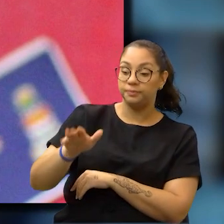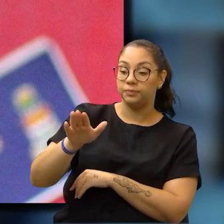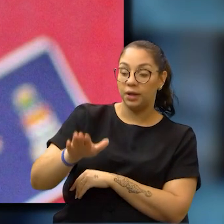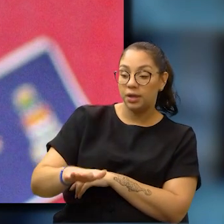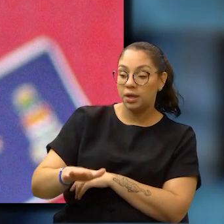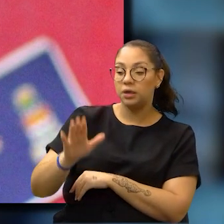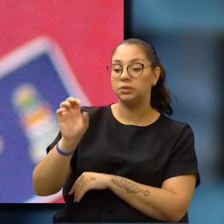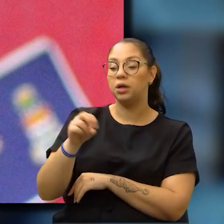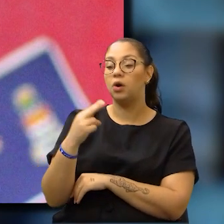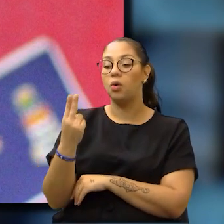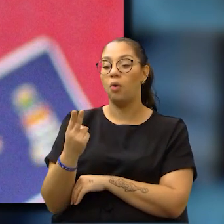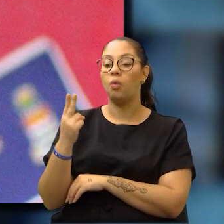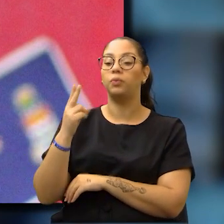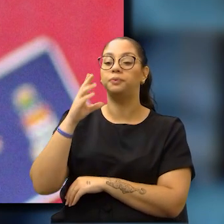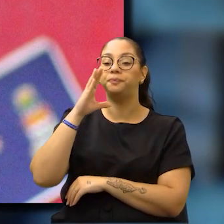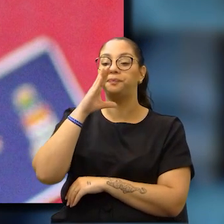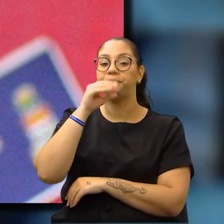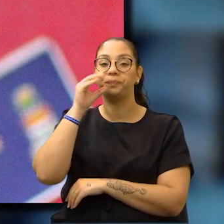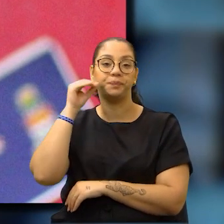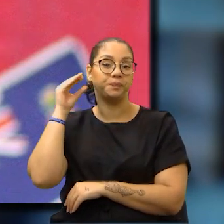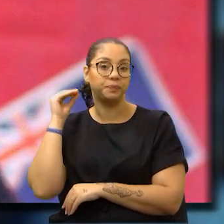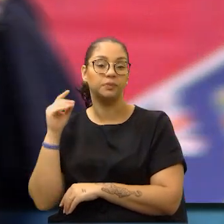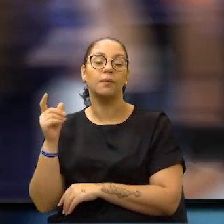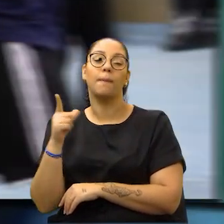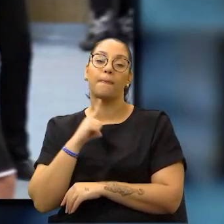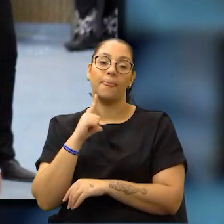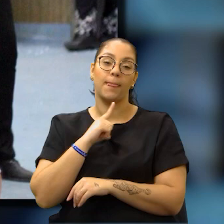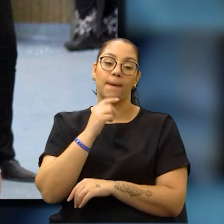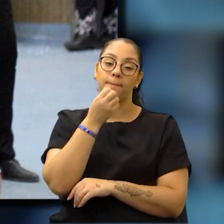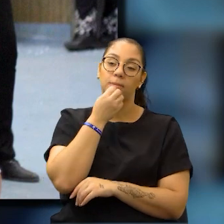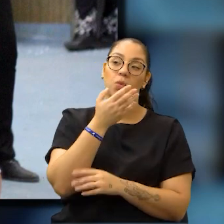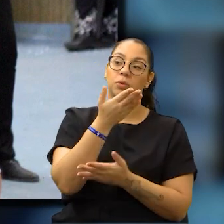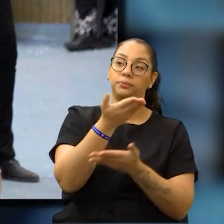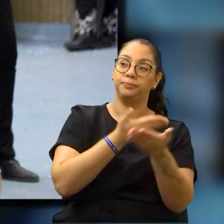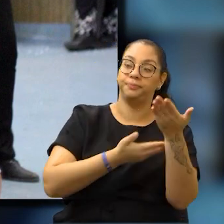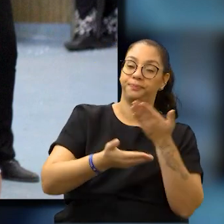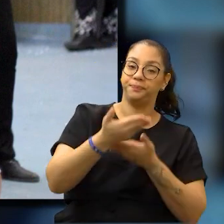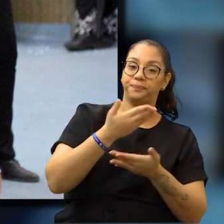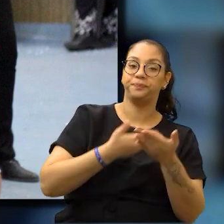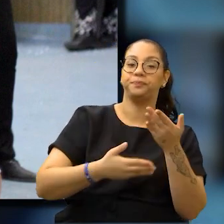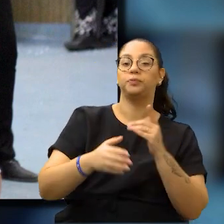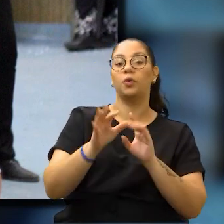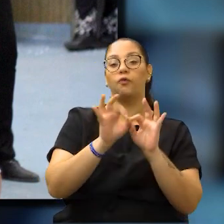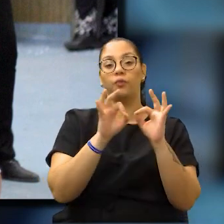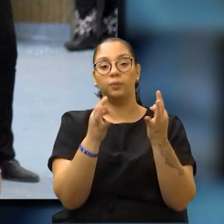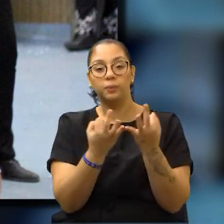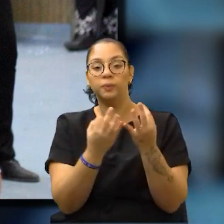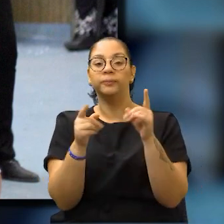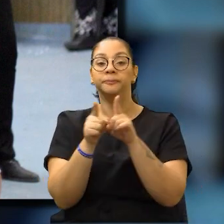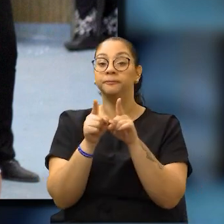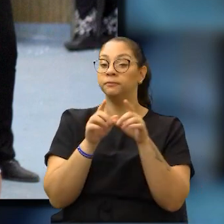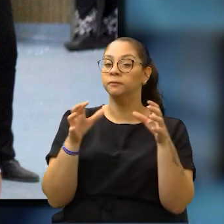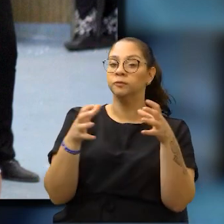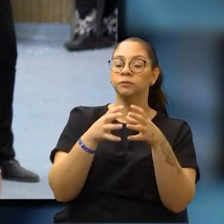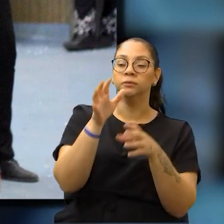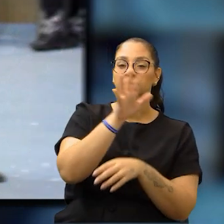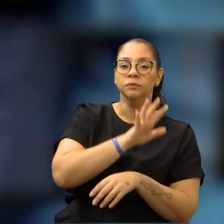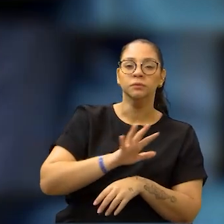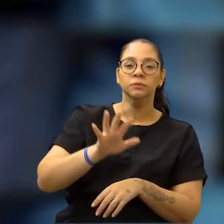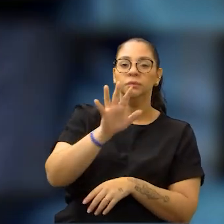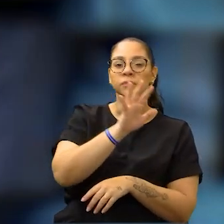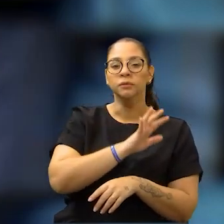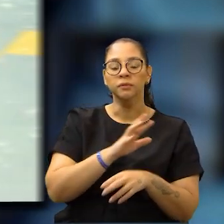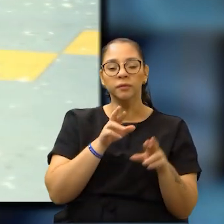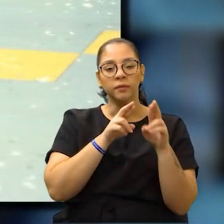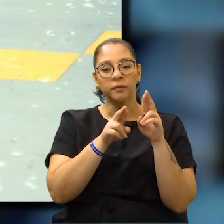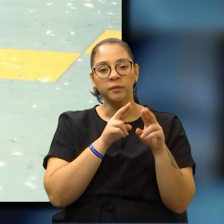cotidiano, que essa criança e esse adolescente também tenha uma boa convivência com a sua família, com a comunidade, né? Então, a